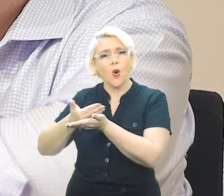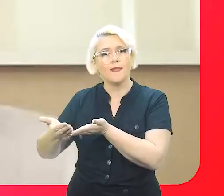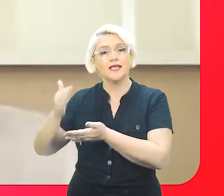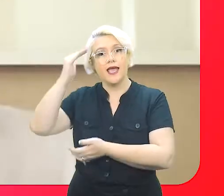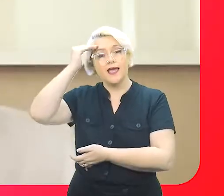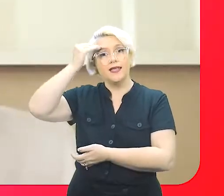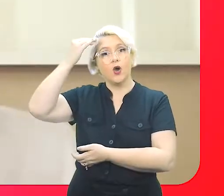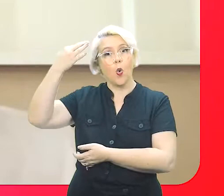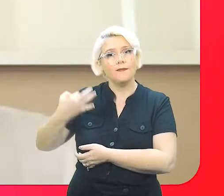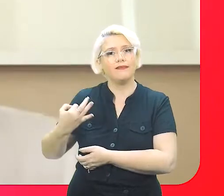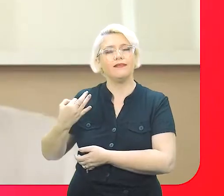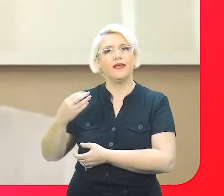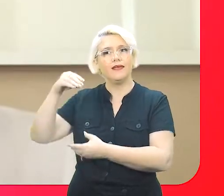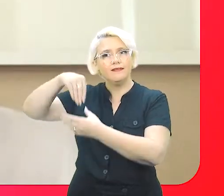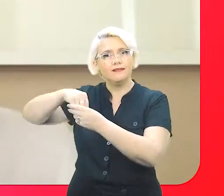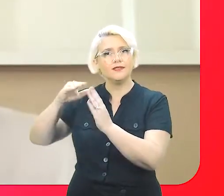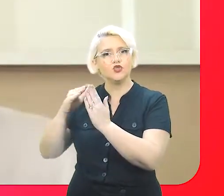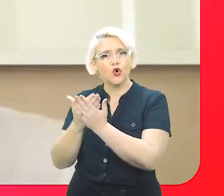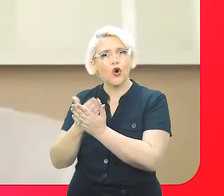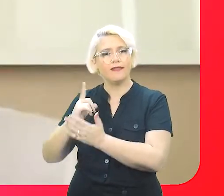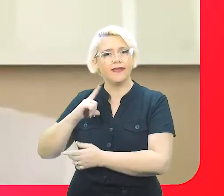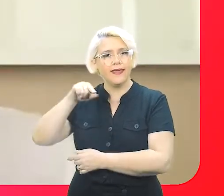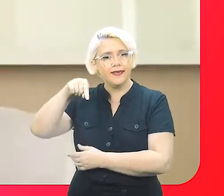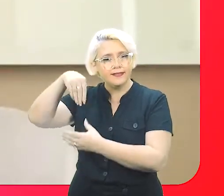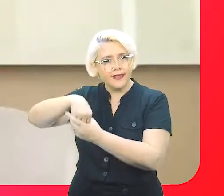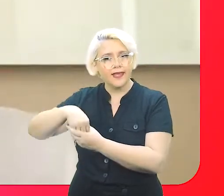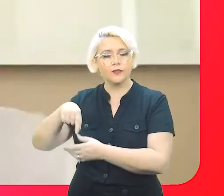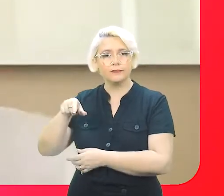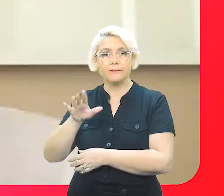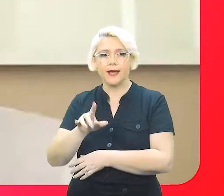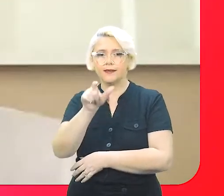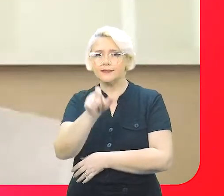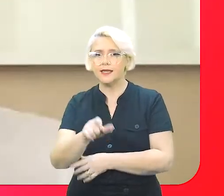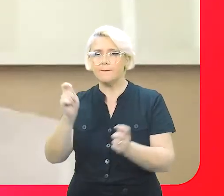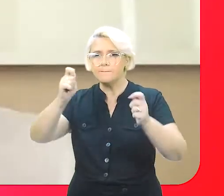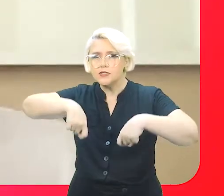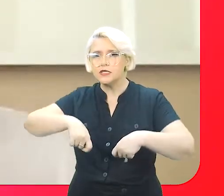comecei a entender o que existia lá dentro e o potencial desse